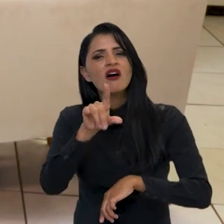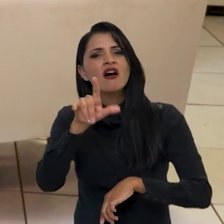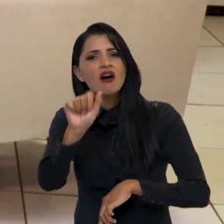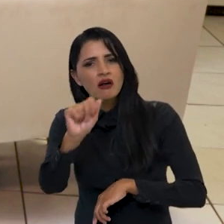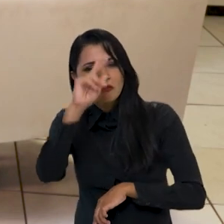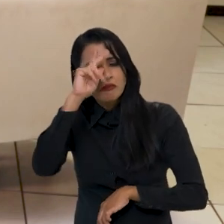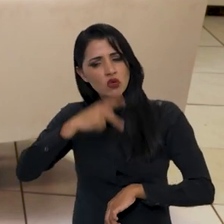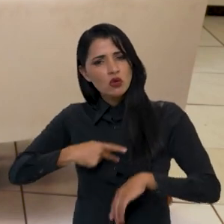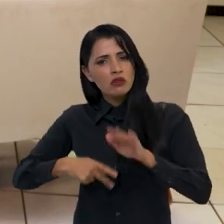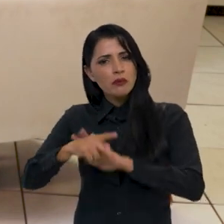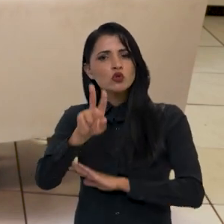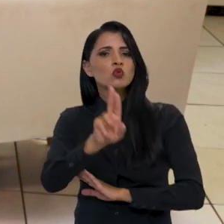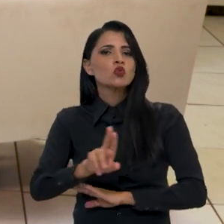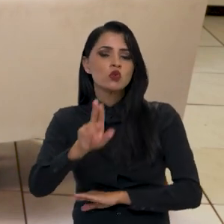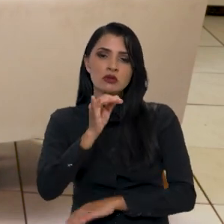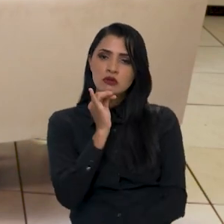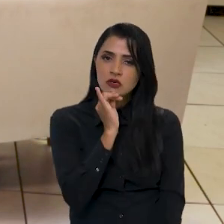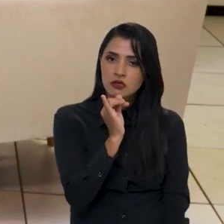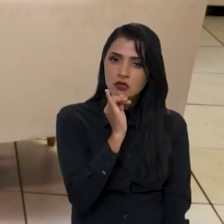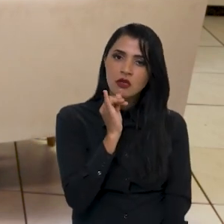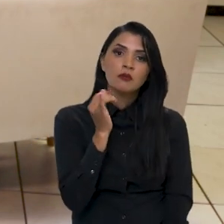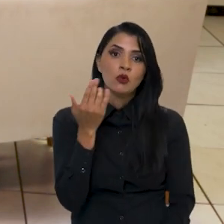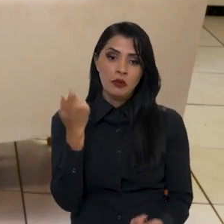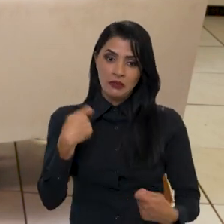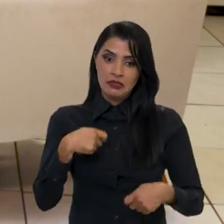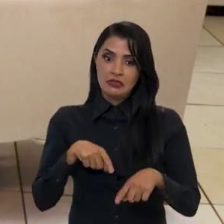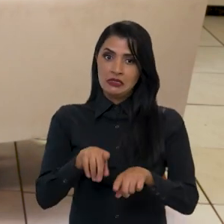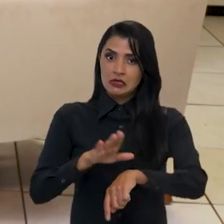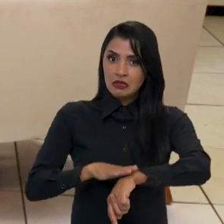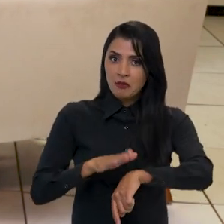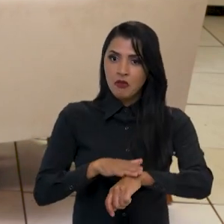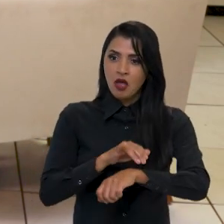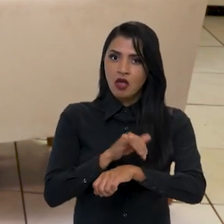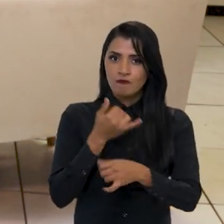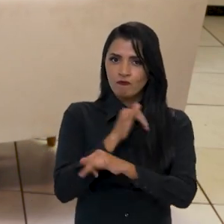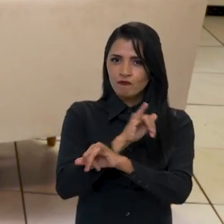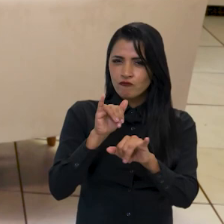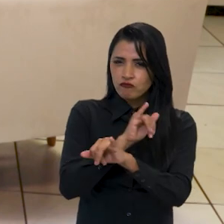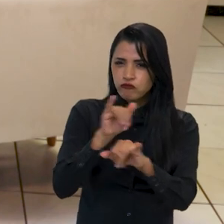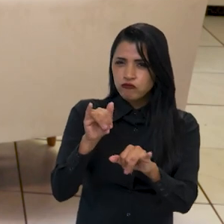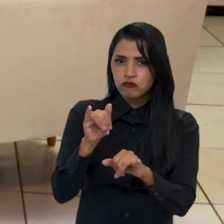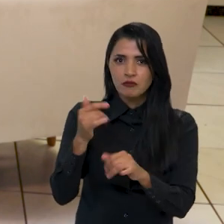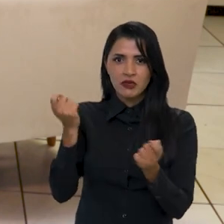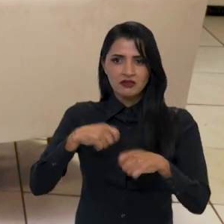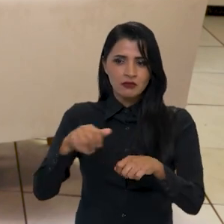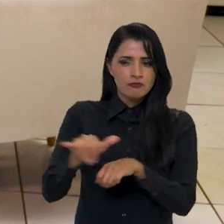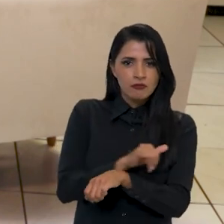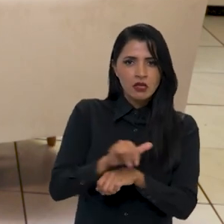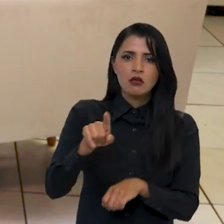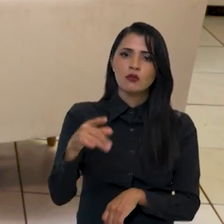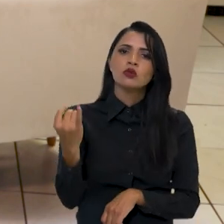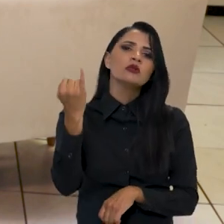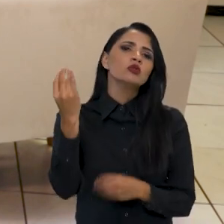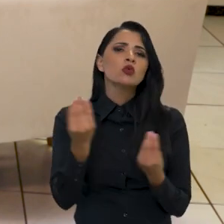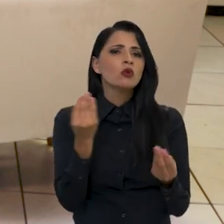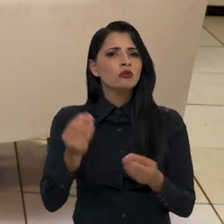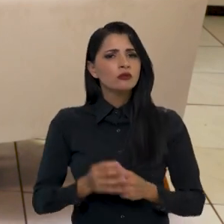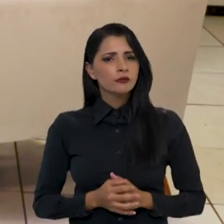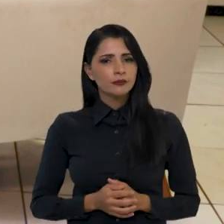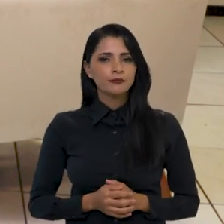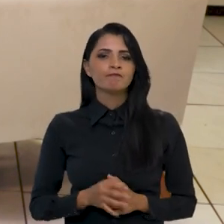de dados pessoais dos usuários, por exemplo, ao mesmo tempo que é preciso disseminar várias informações importantes e